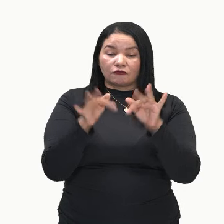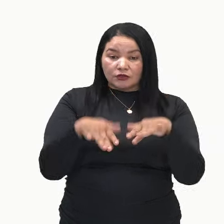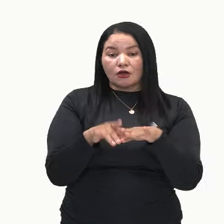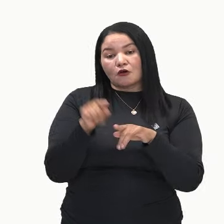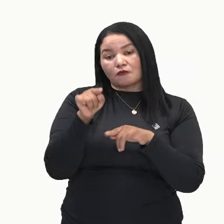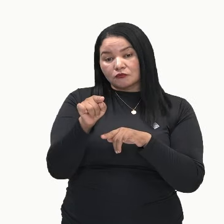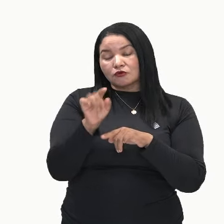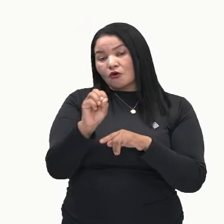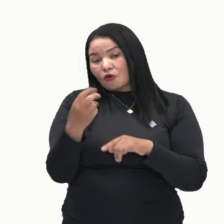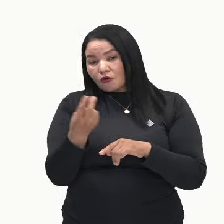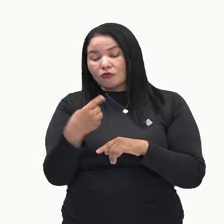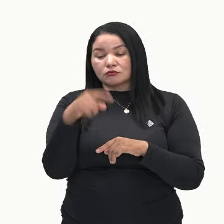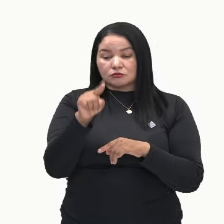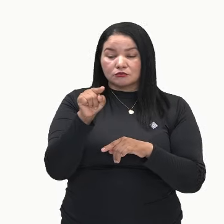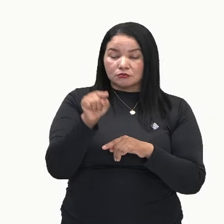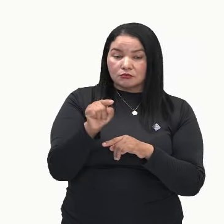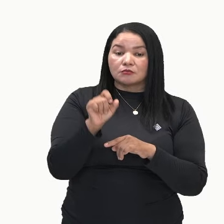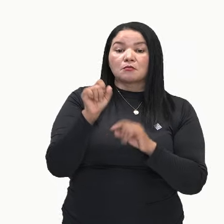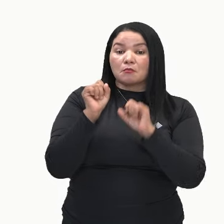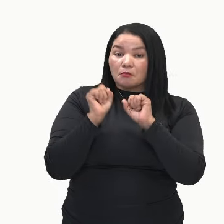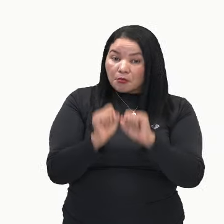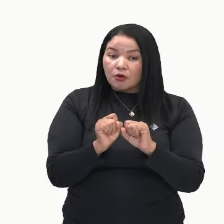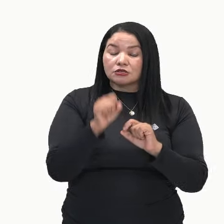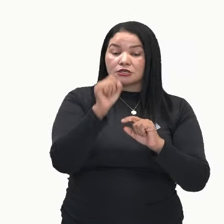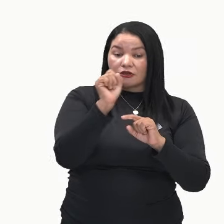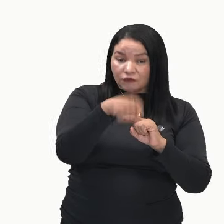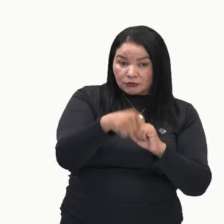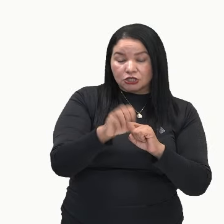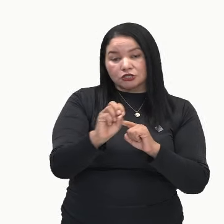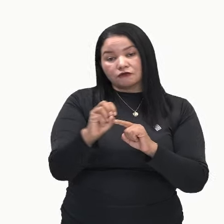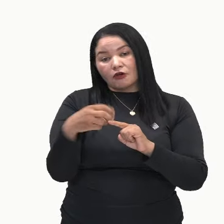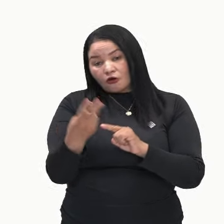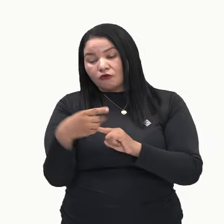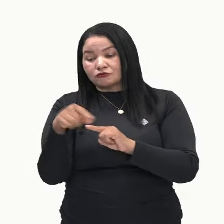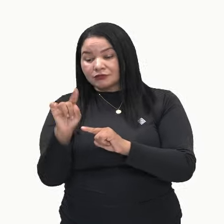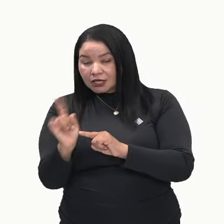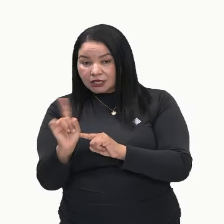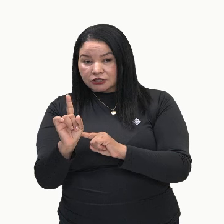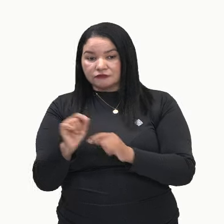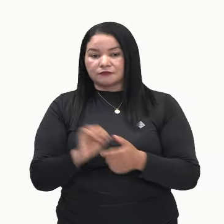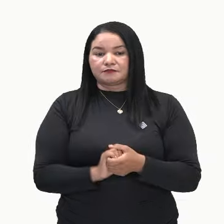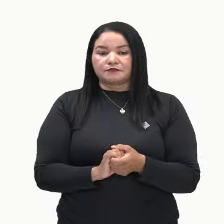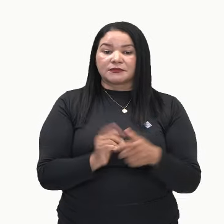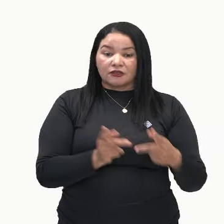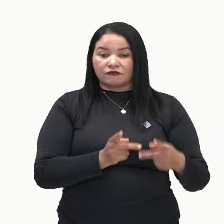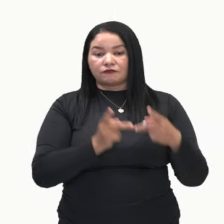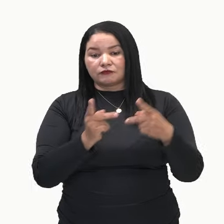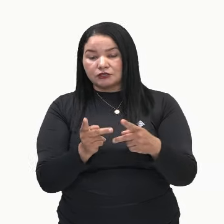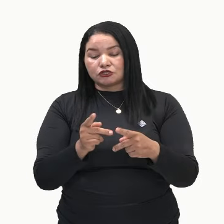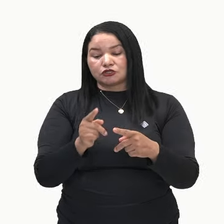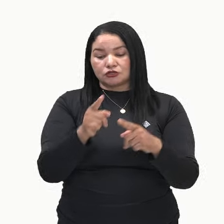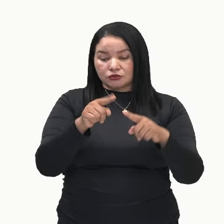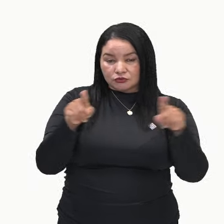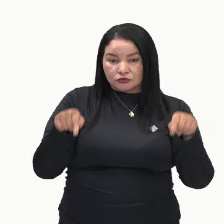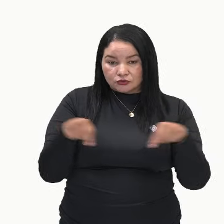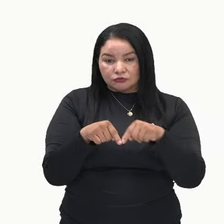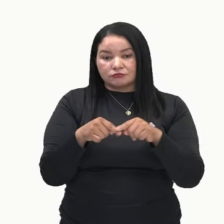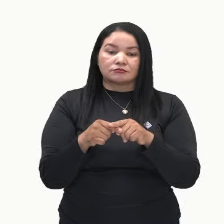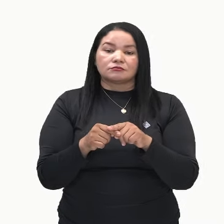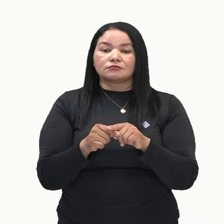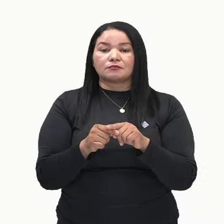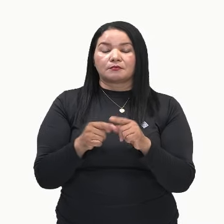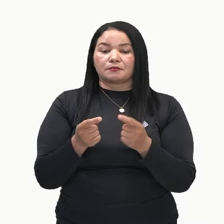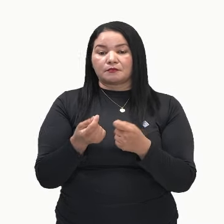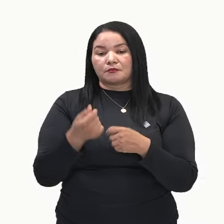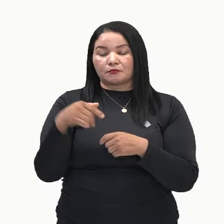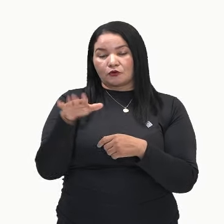exclamação, e também podem ser afirmativas ou negativas. Então eu tenho aqui: visite nosso estande